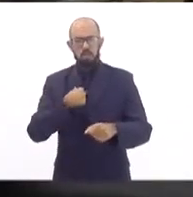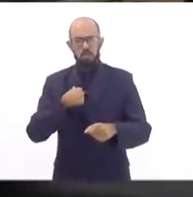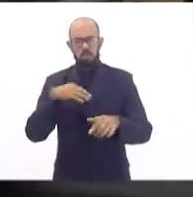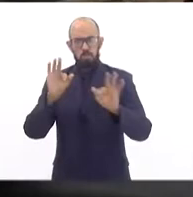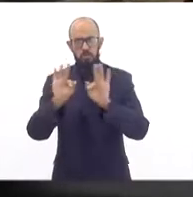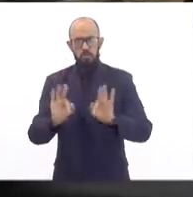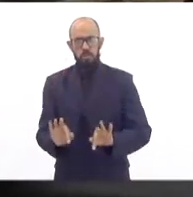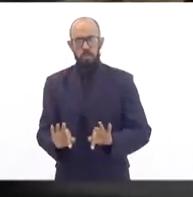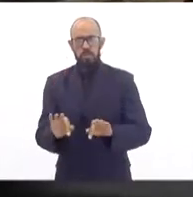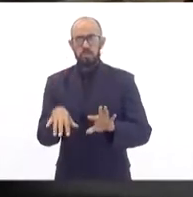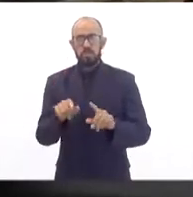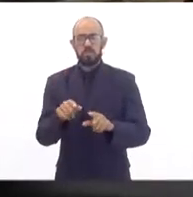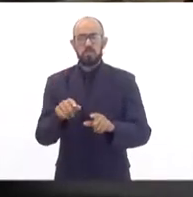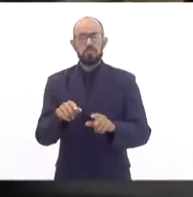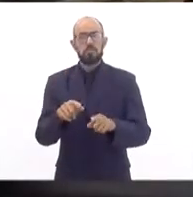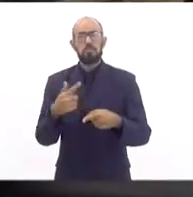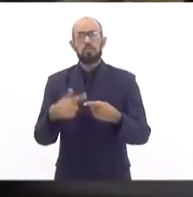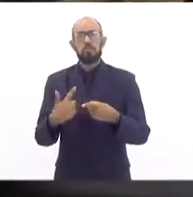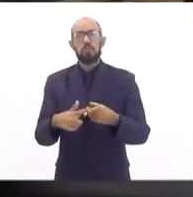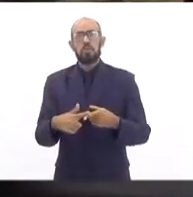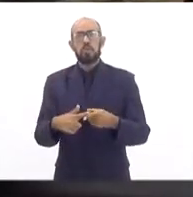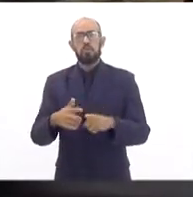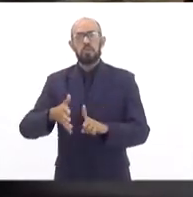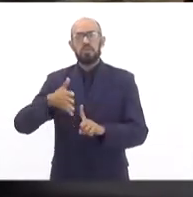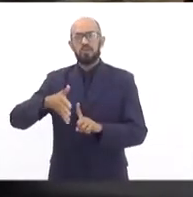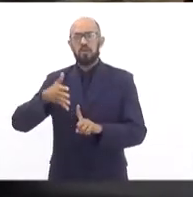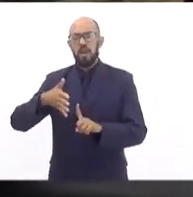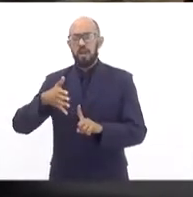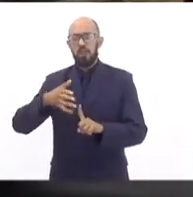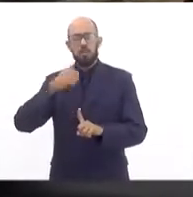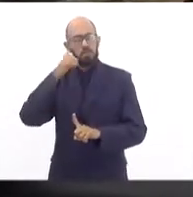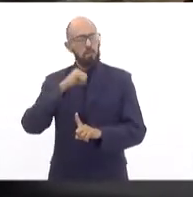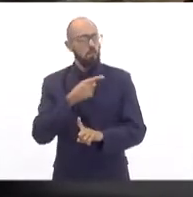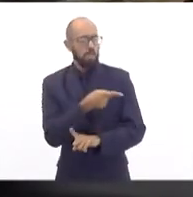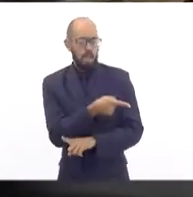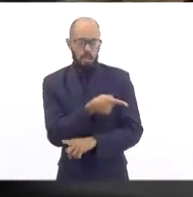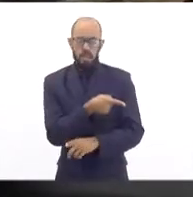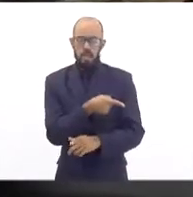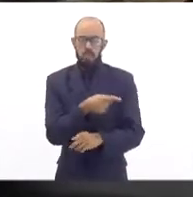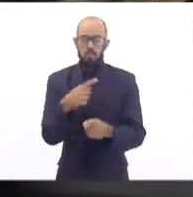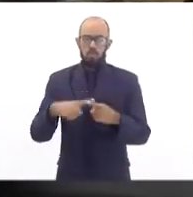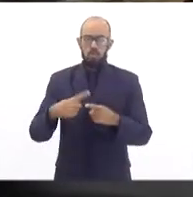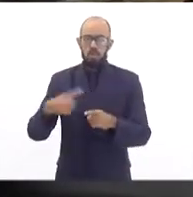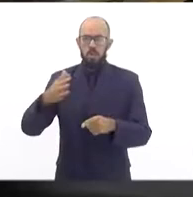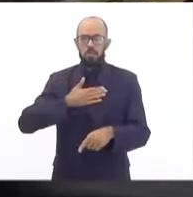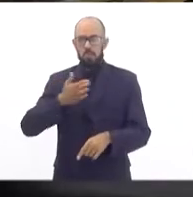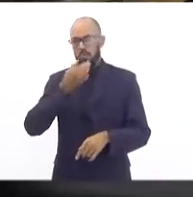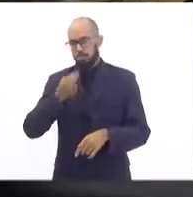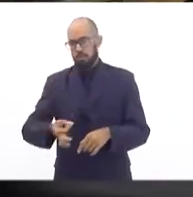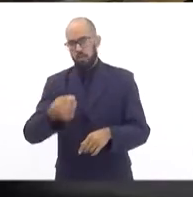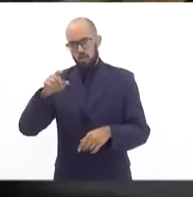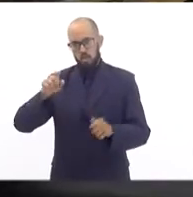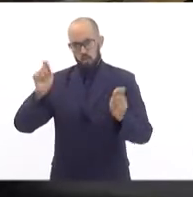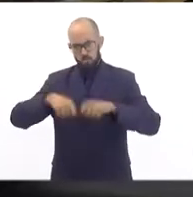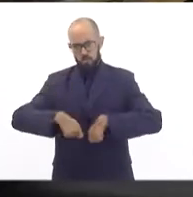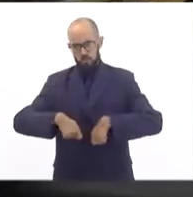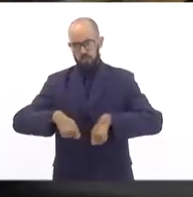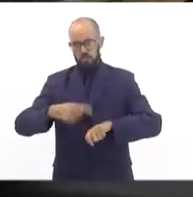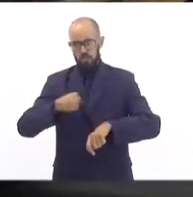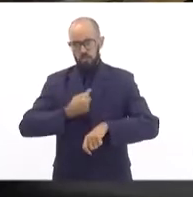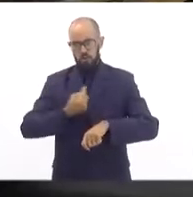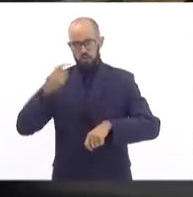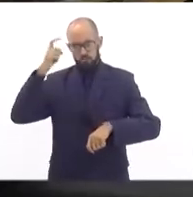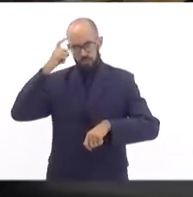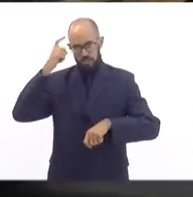feliz quando essa fala é feita por uma mulher, porque eu acho que é possível a gente imaginar que